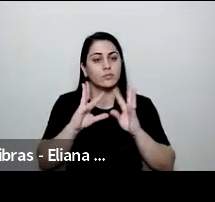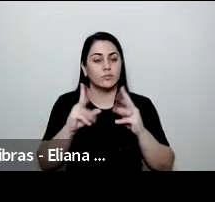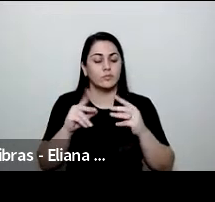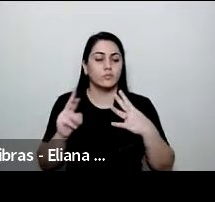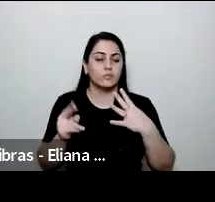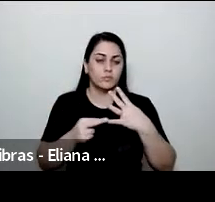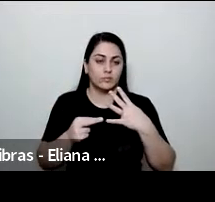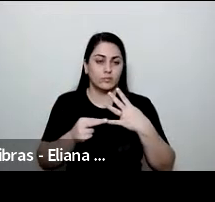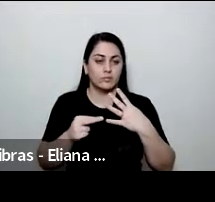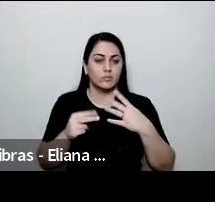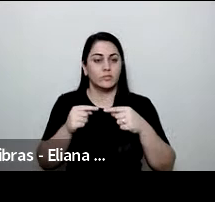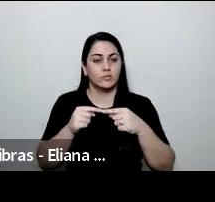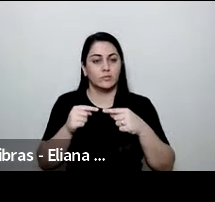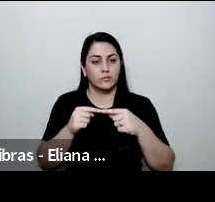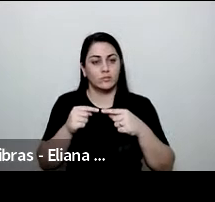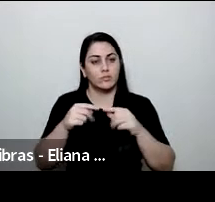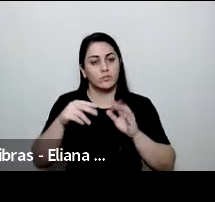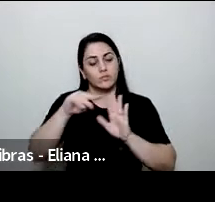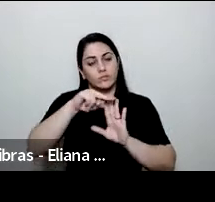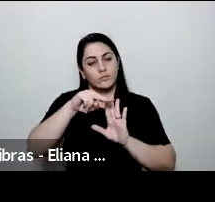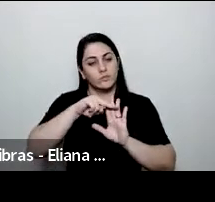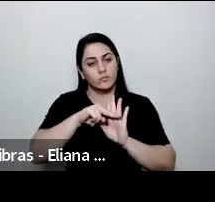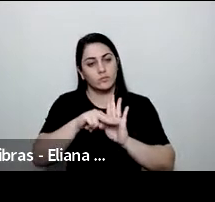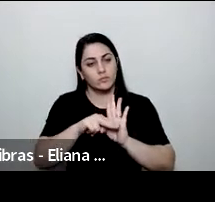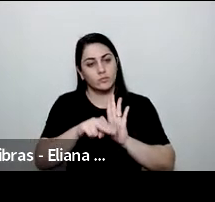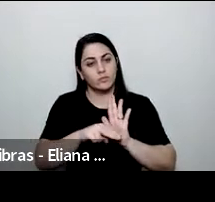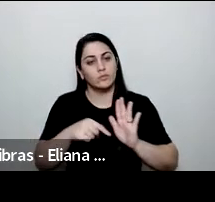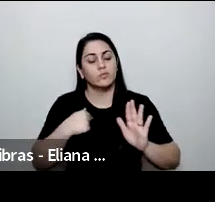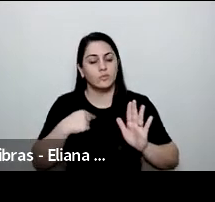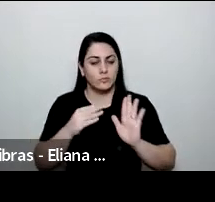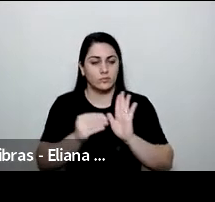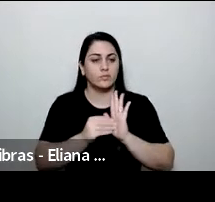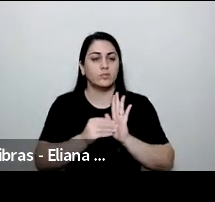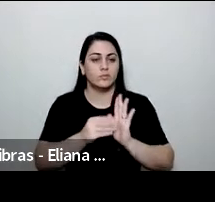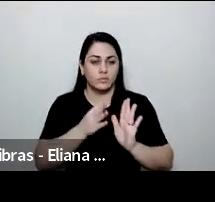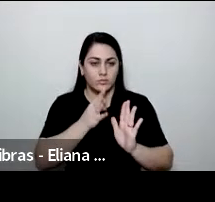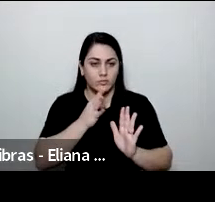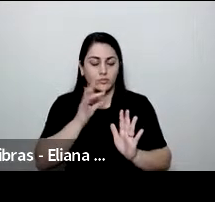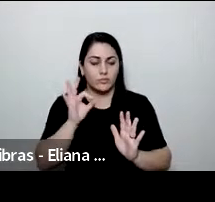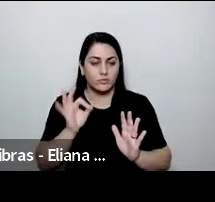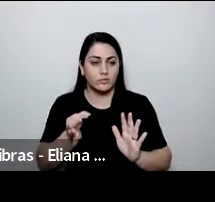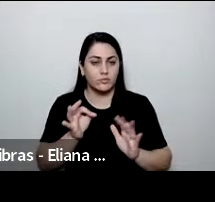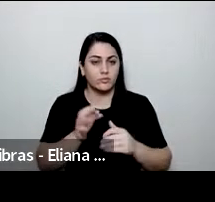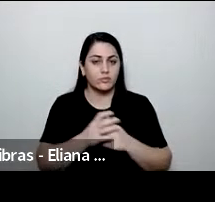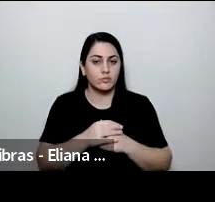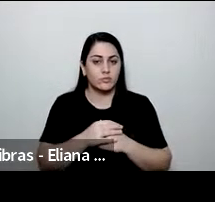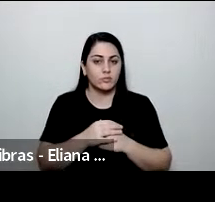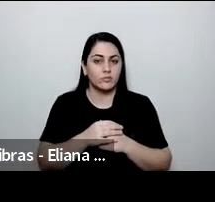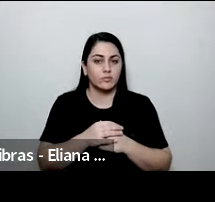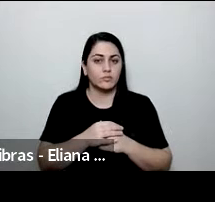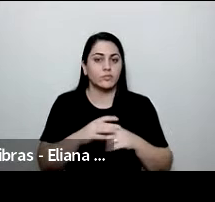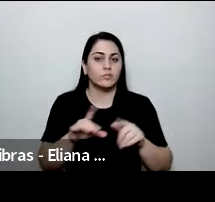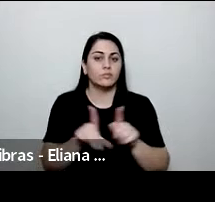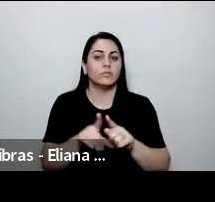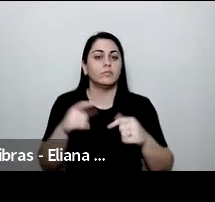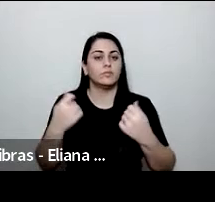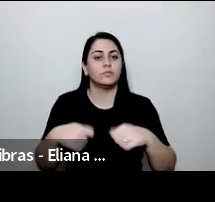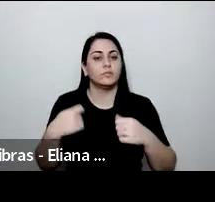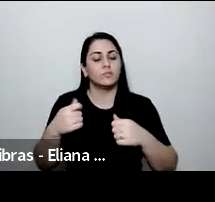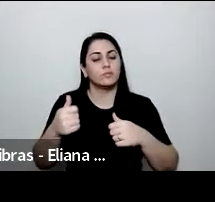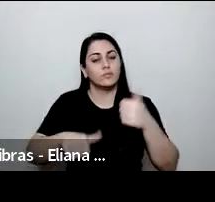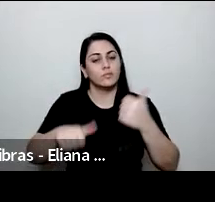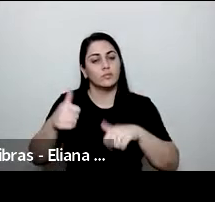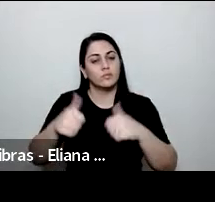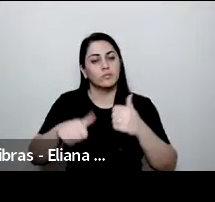atendem aos requisitos normativos e por isso só pelo conhecimento da água que uma questão que deve ser analisado até